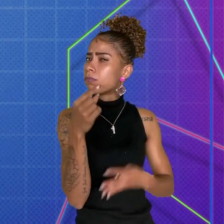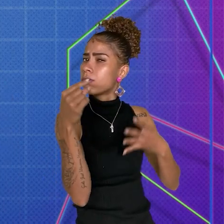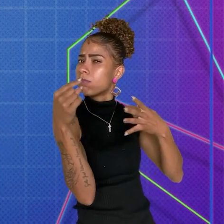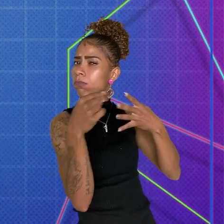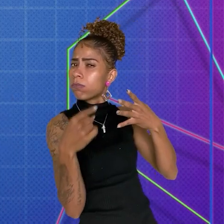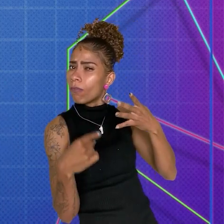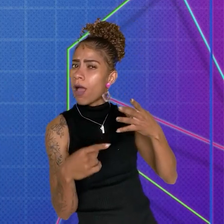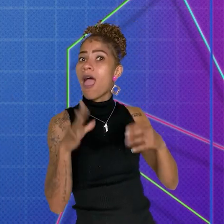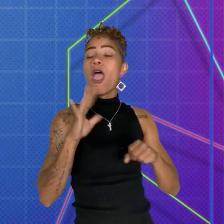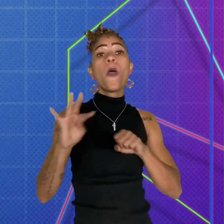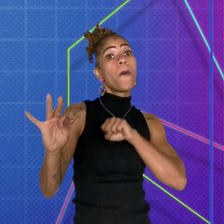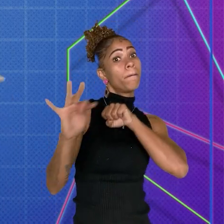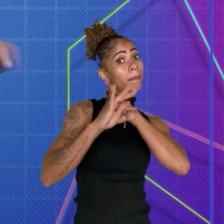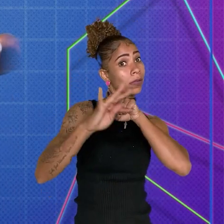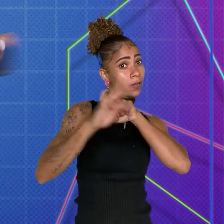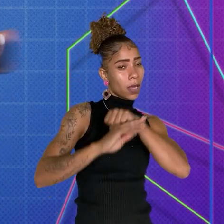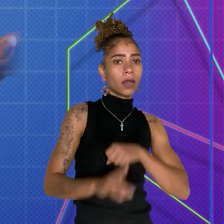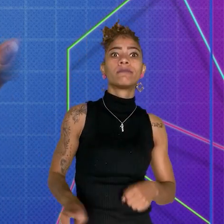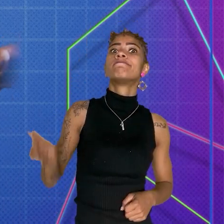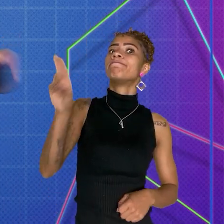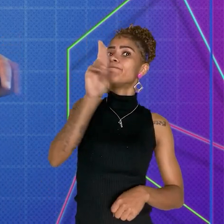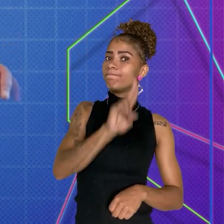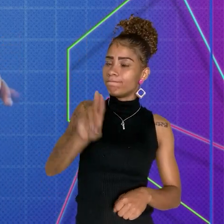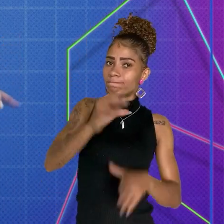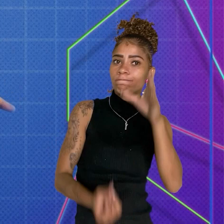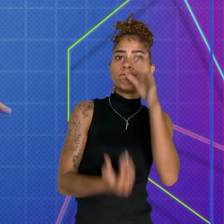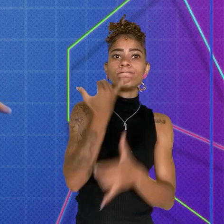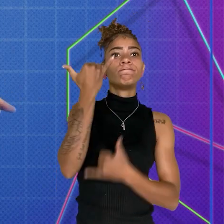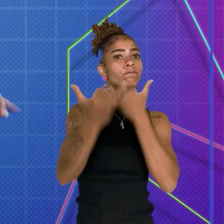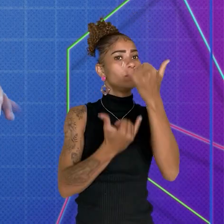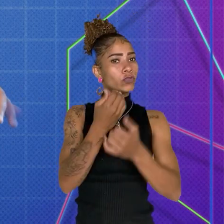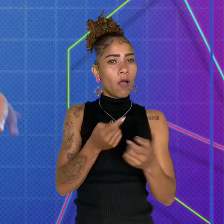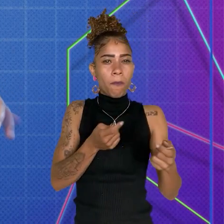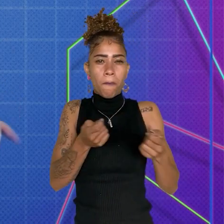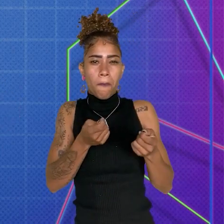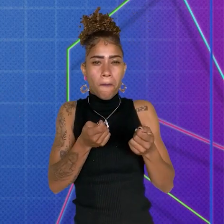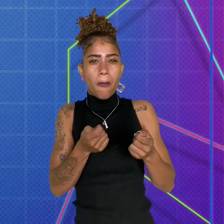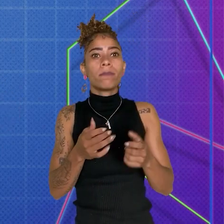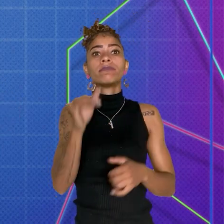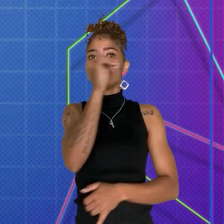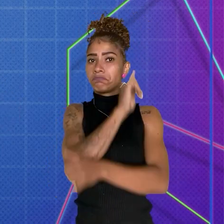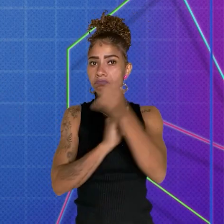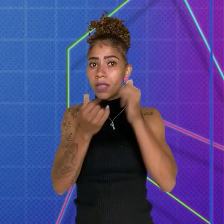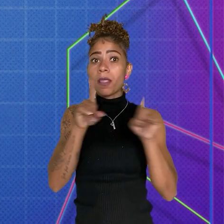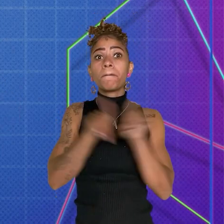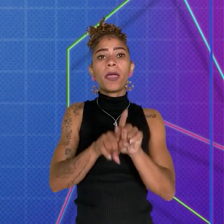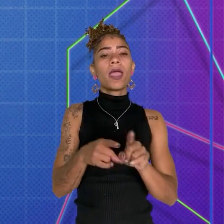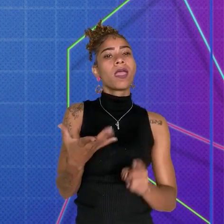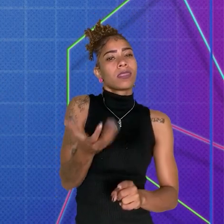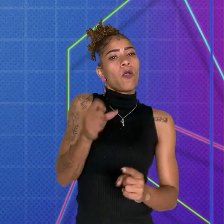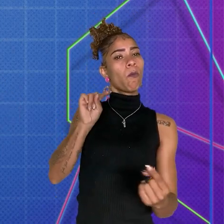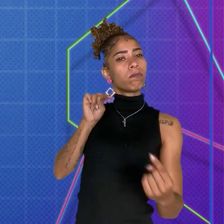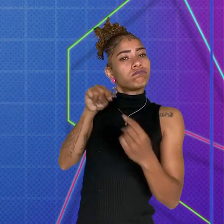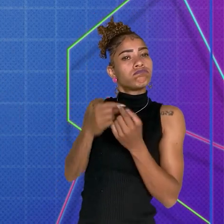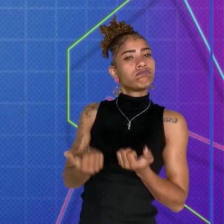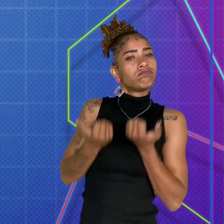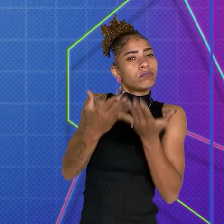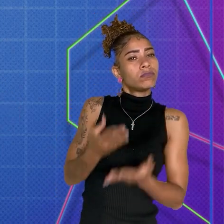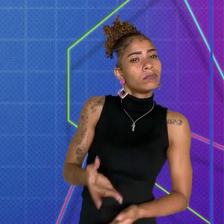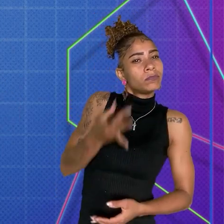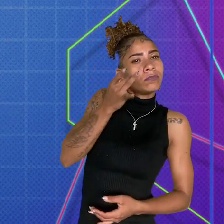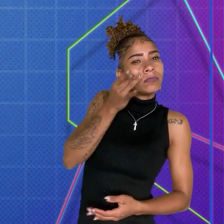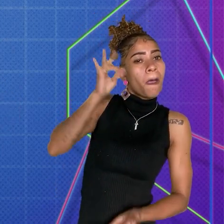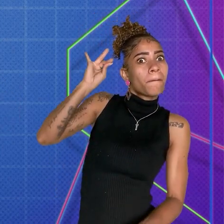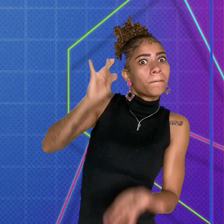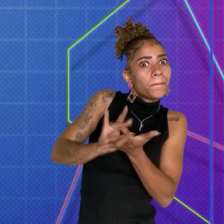de objetos em jogos é uma técnica cada vez mais utilizada na criação de jogos eletrônicos, sobretudo em jogos que buscam proporcionar